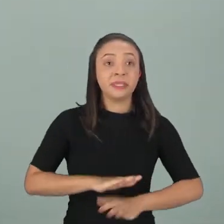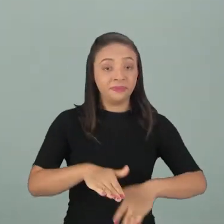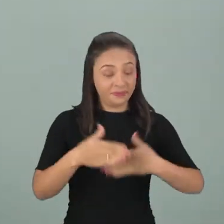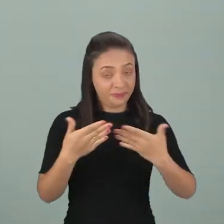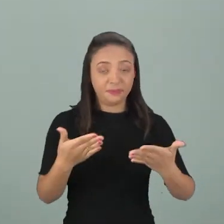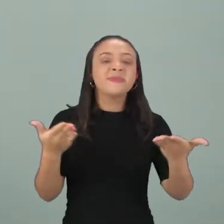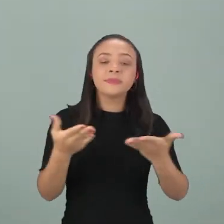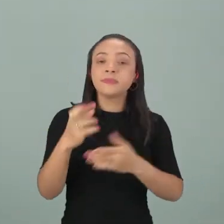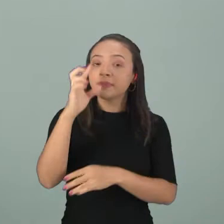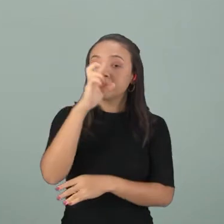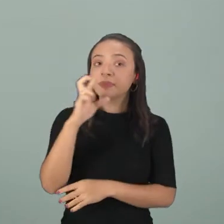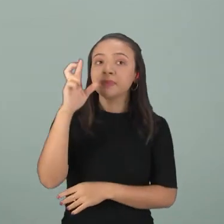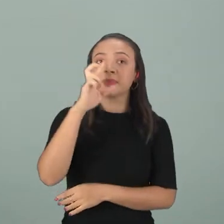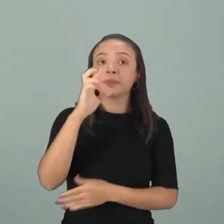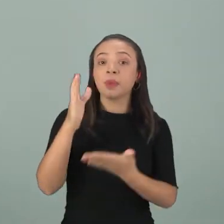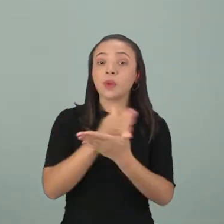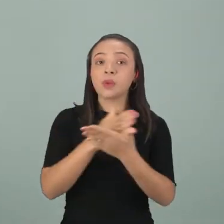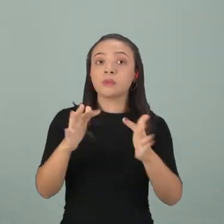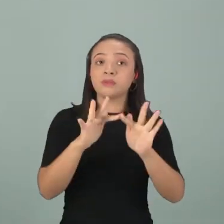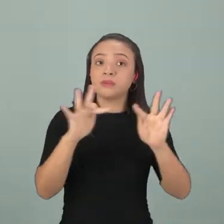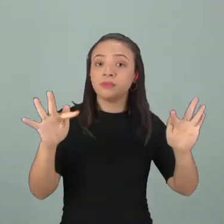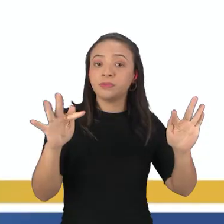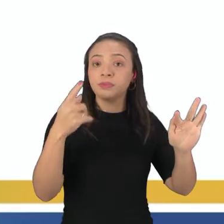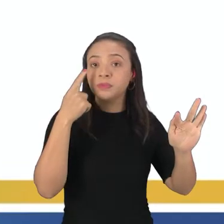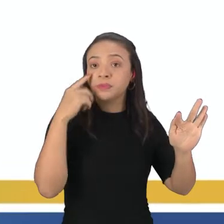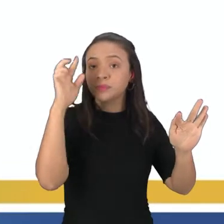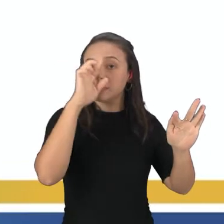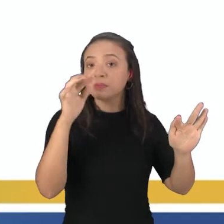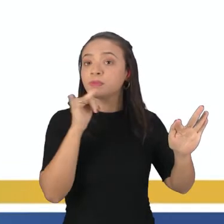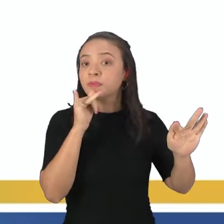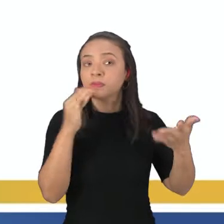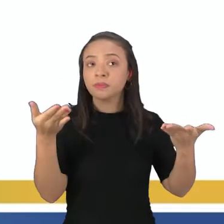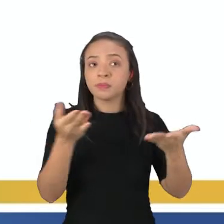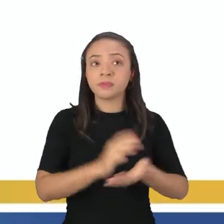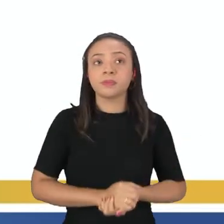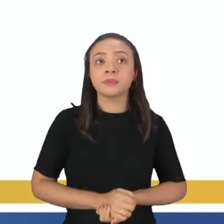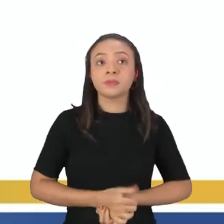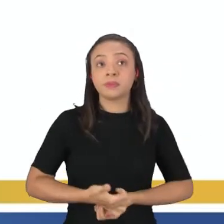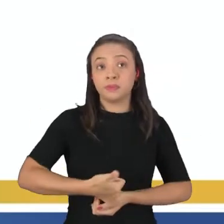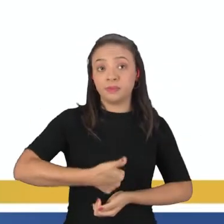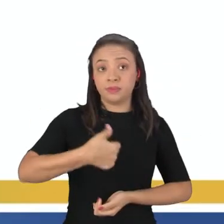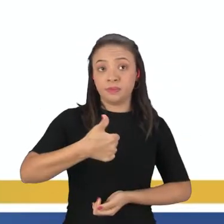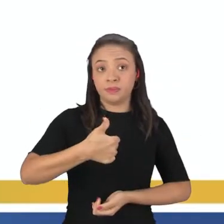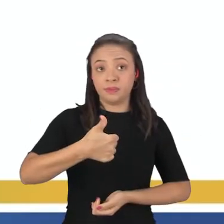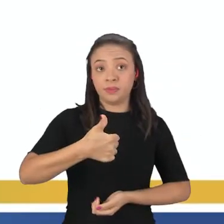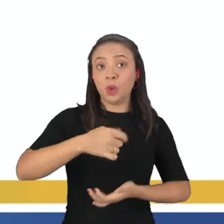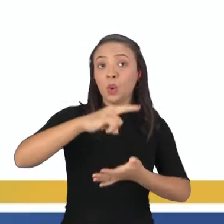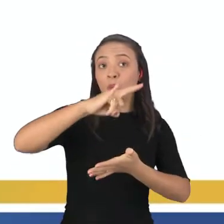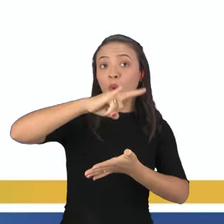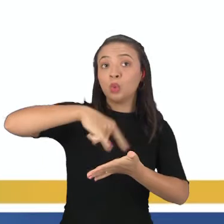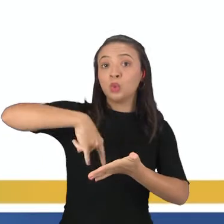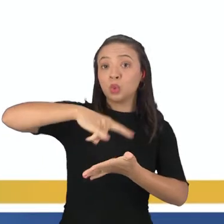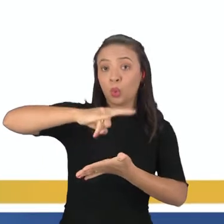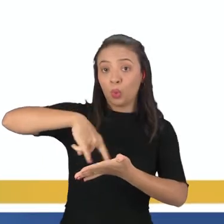Bem, nós vamos observar algumas frases. Observe os seguintes exemplos. Primeiro, os documentos estão